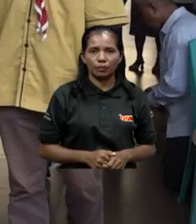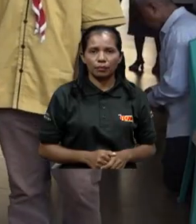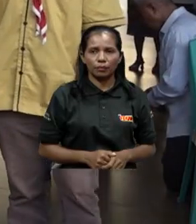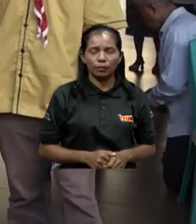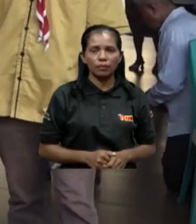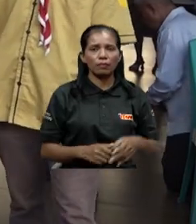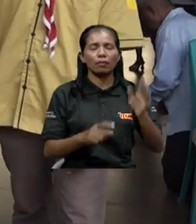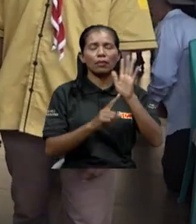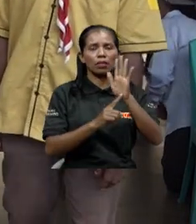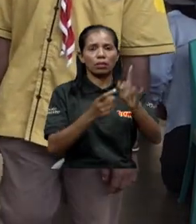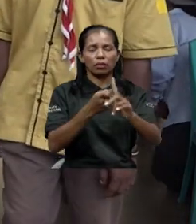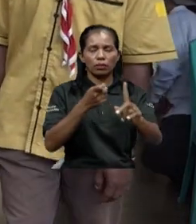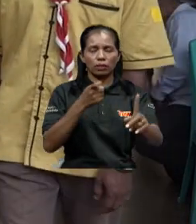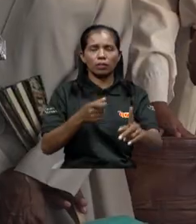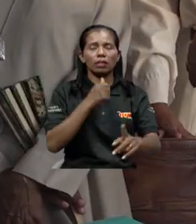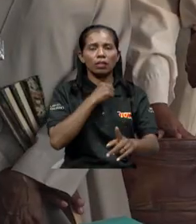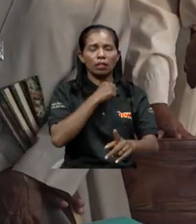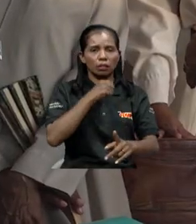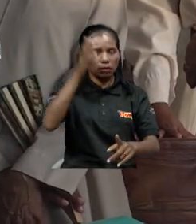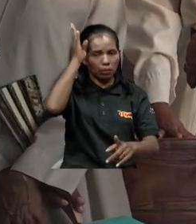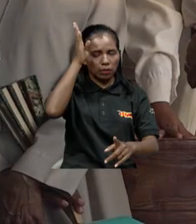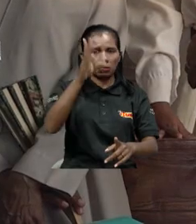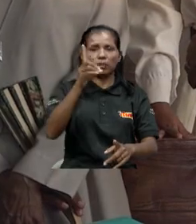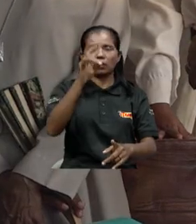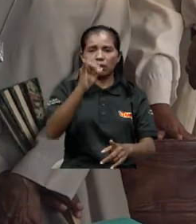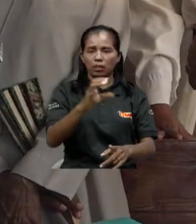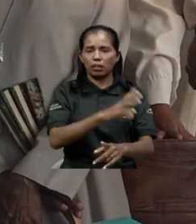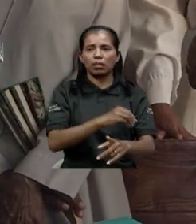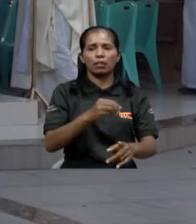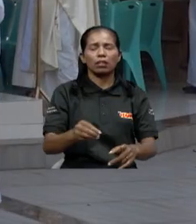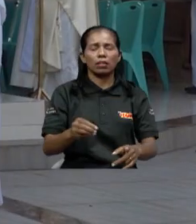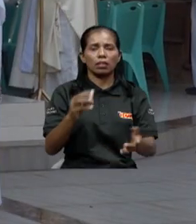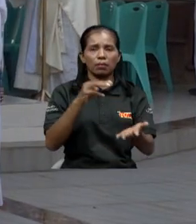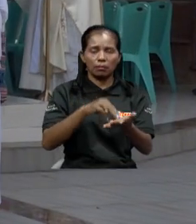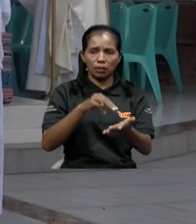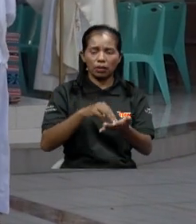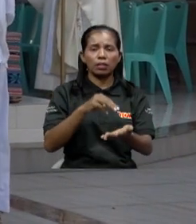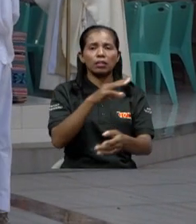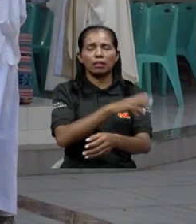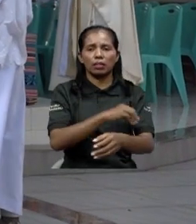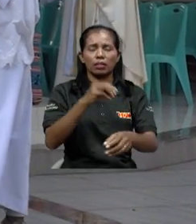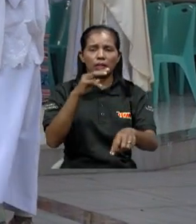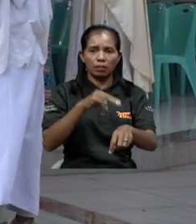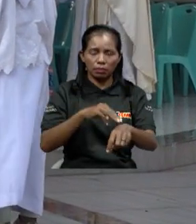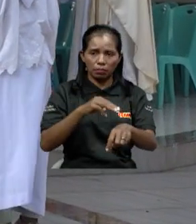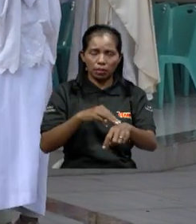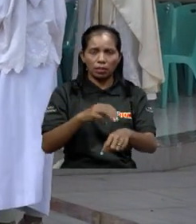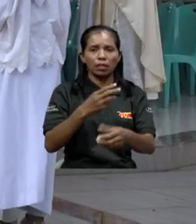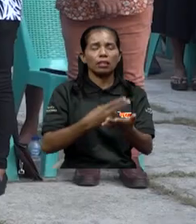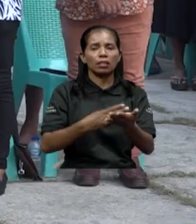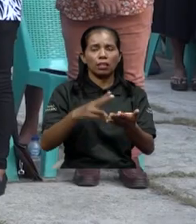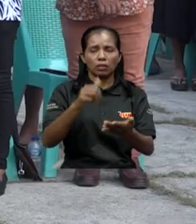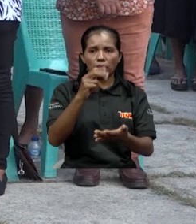Lia hirakne hatou si Dom Virgílio Cardeal do Carmo da Silva SDB e a homilia celebração missa relíquia Santo Antônio e